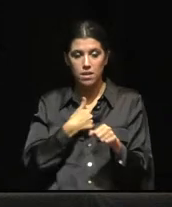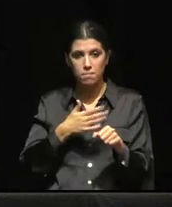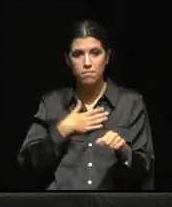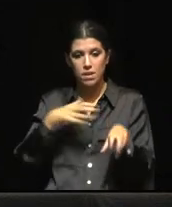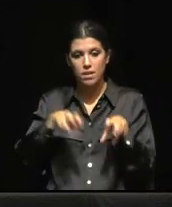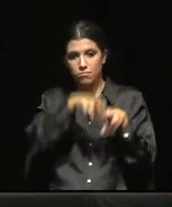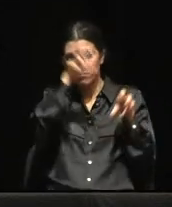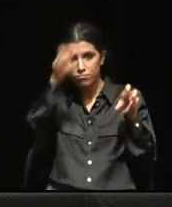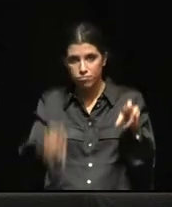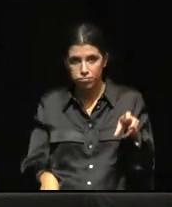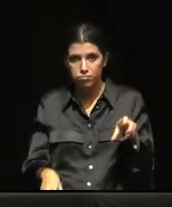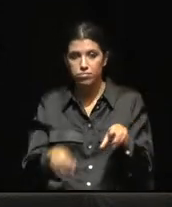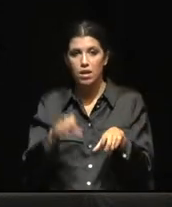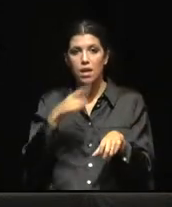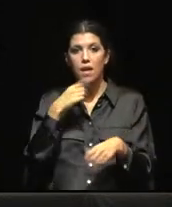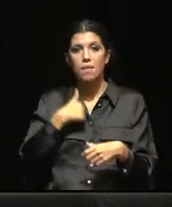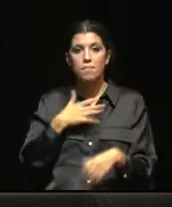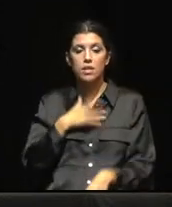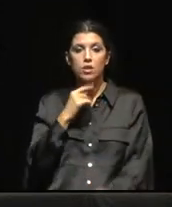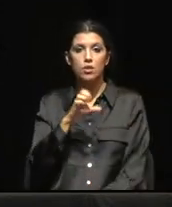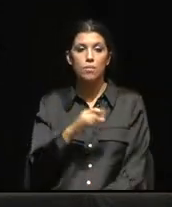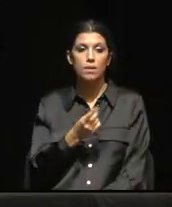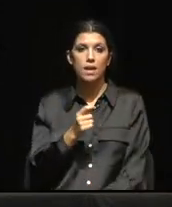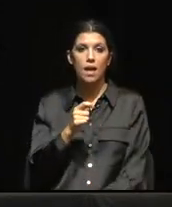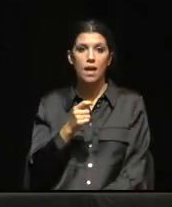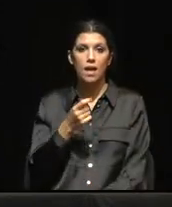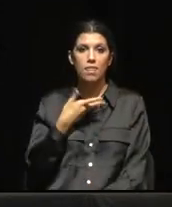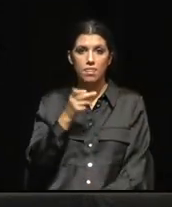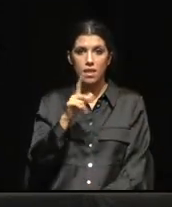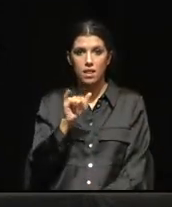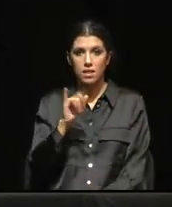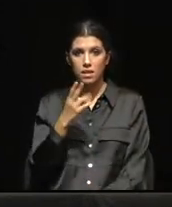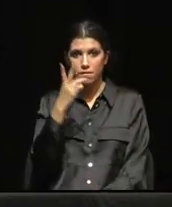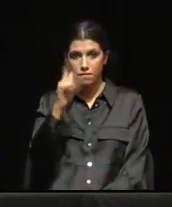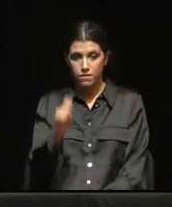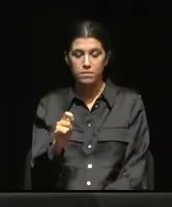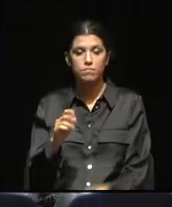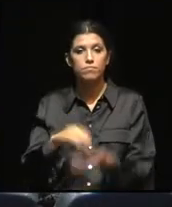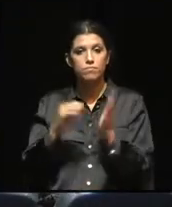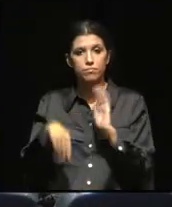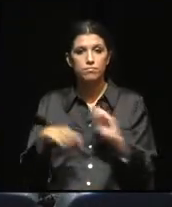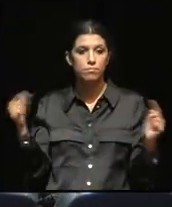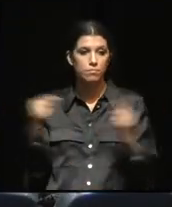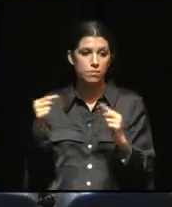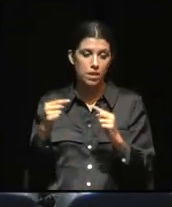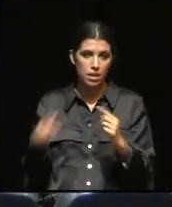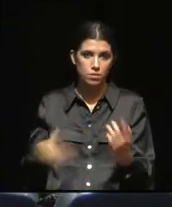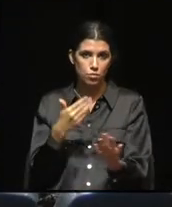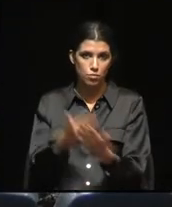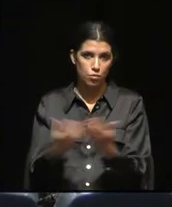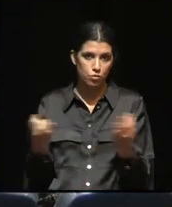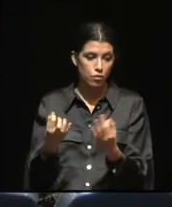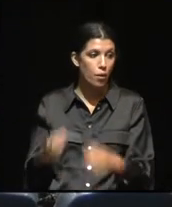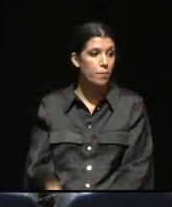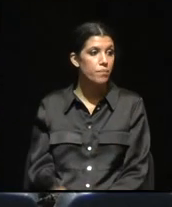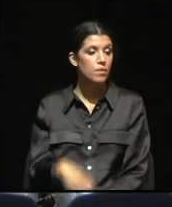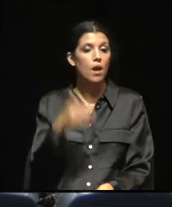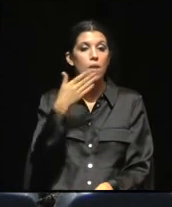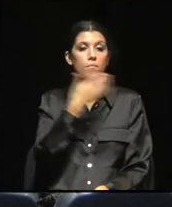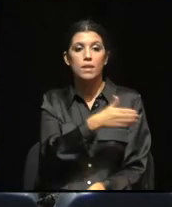livre Lisboa 8 de Abril de 2024 o grupo Municipal do cdspp muito obrigada vamos votar o voto